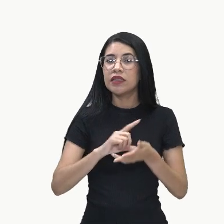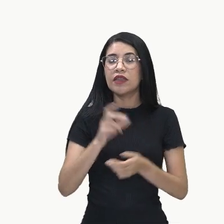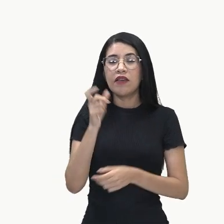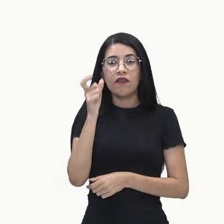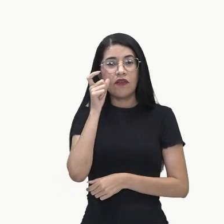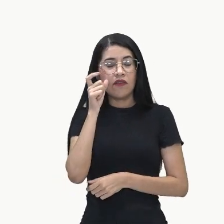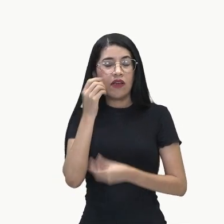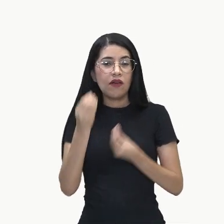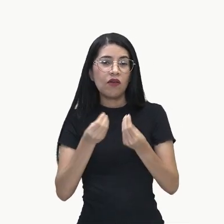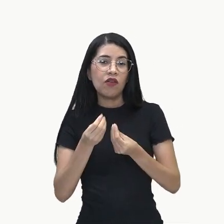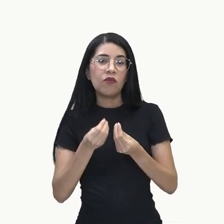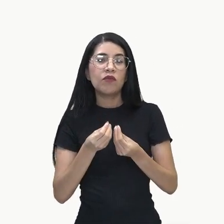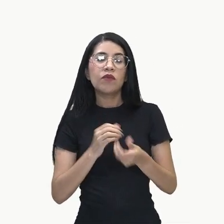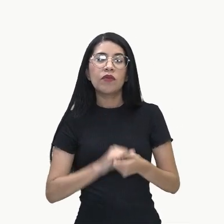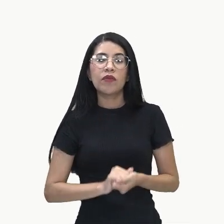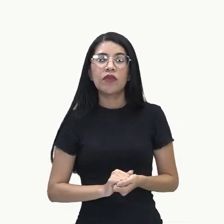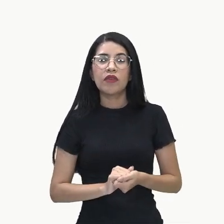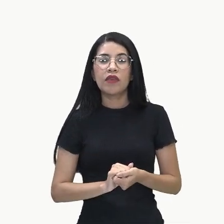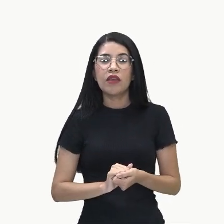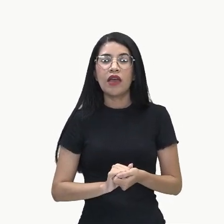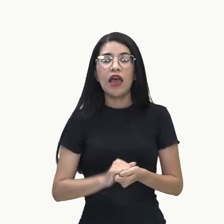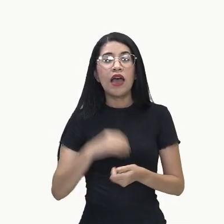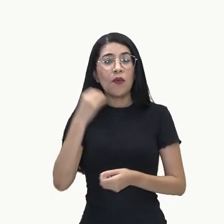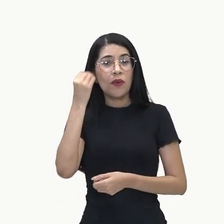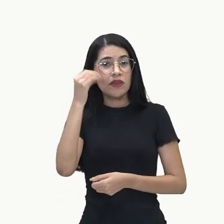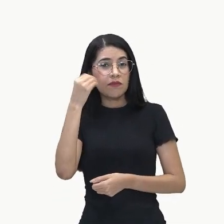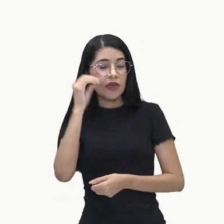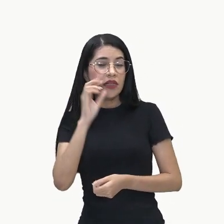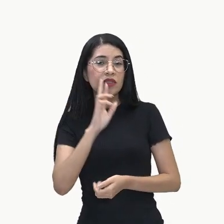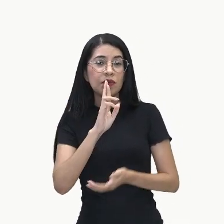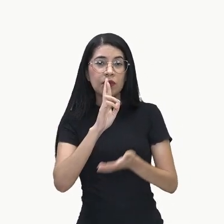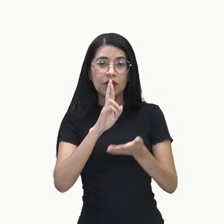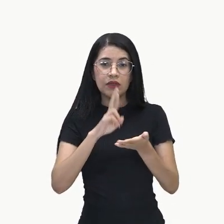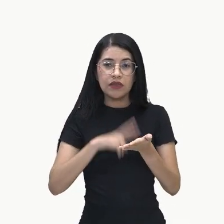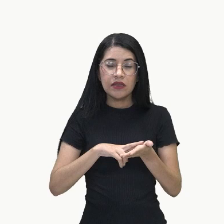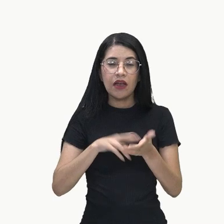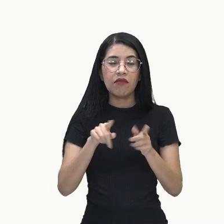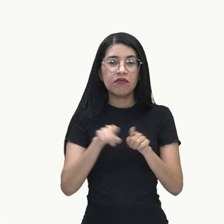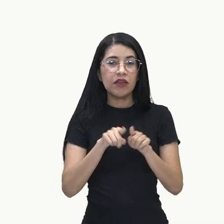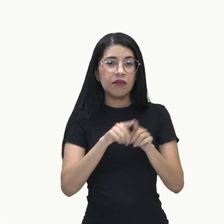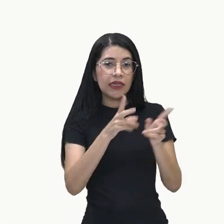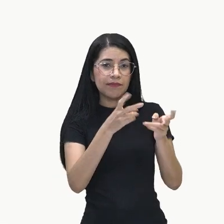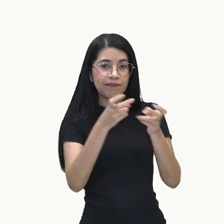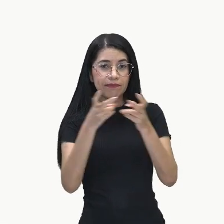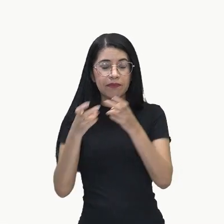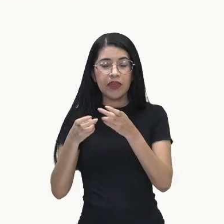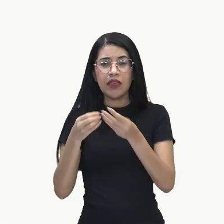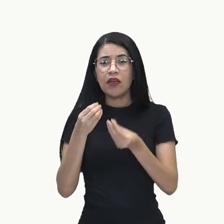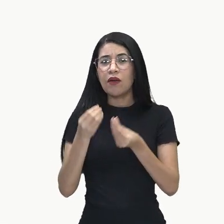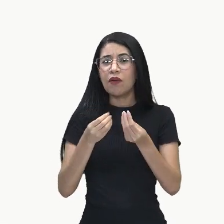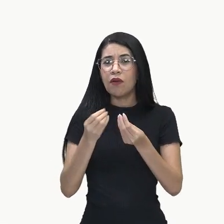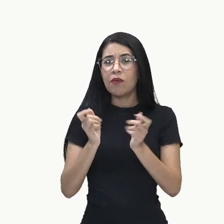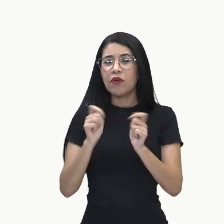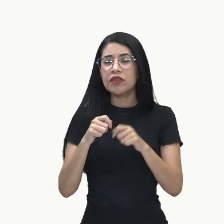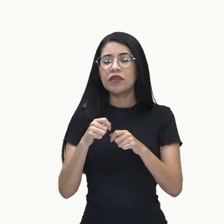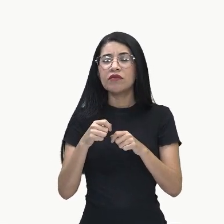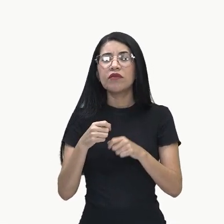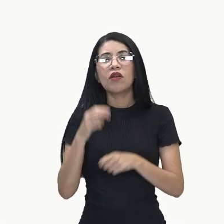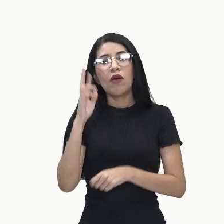dos resultados de experiências e observação. E quem é que vai fazer isso? É a nossa